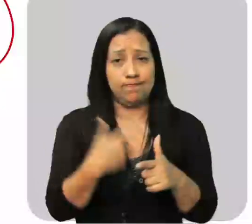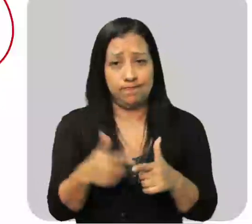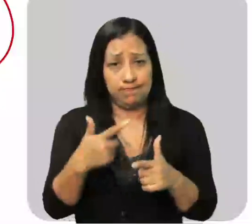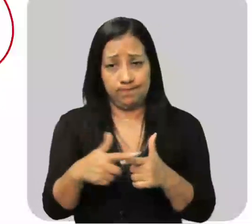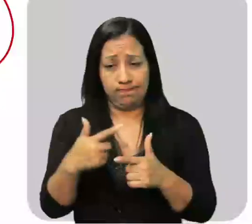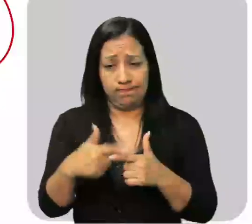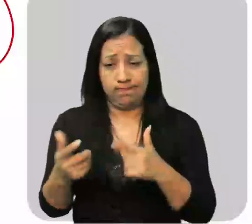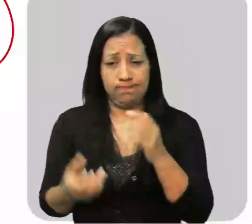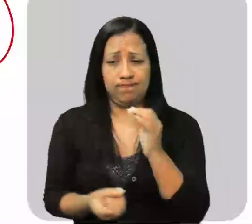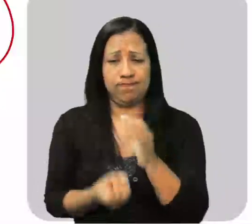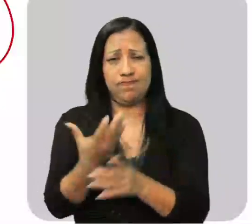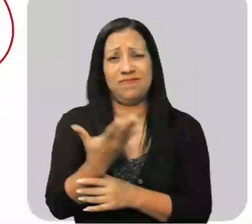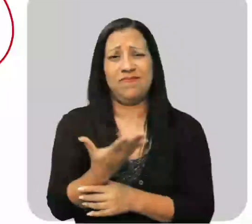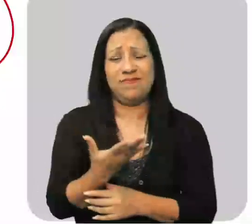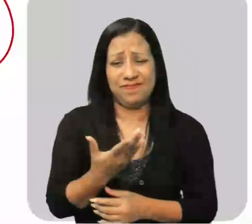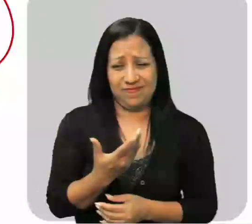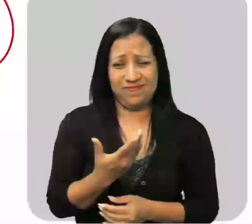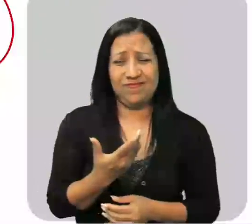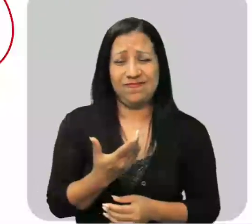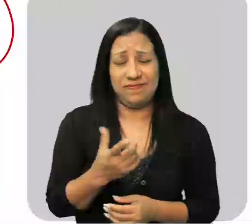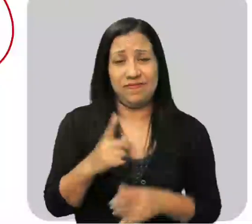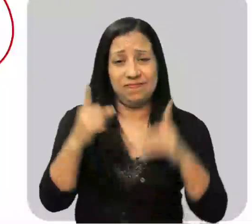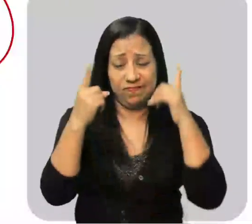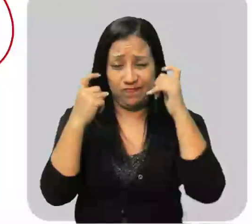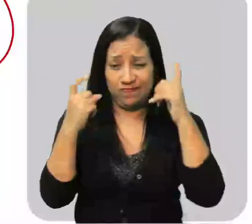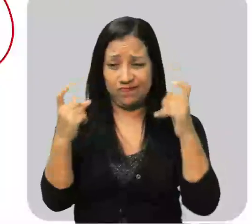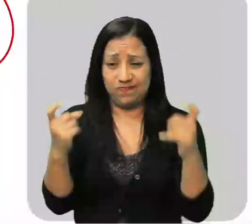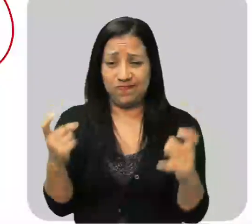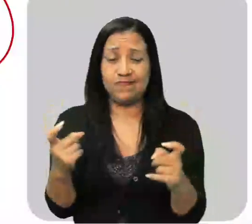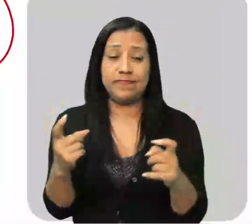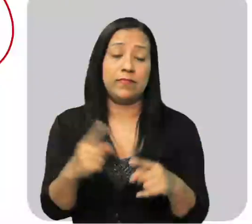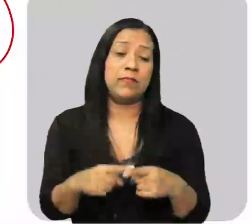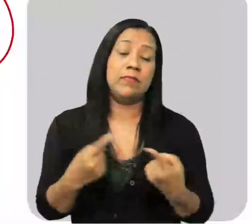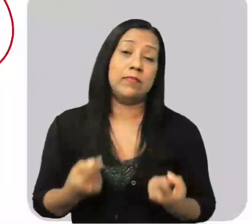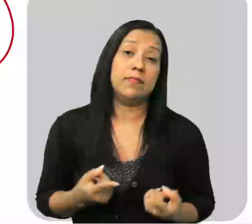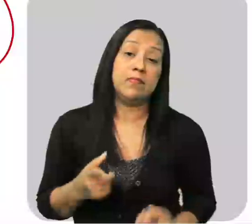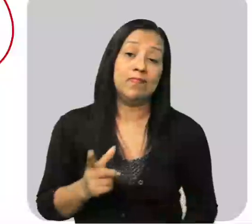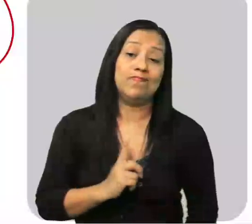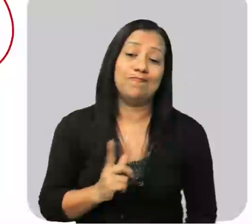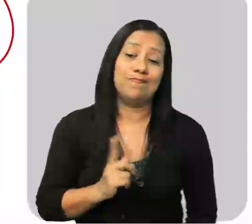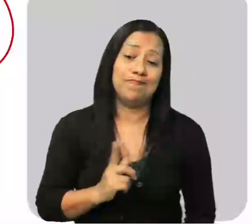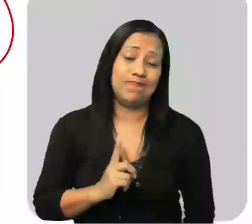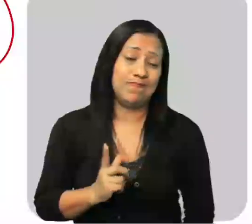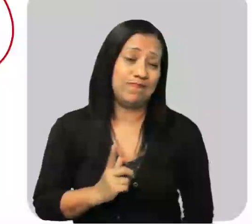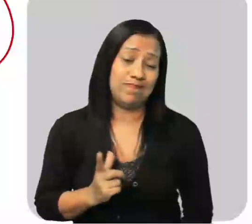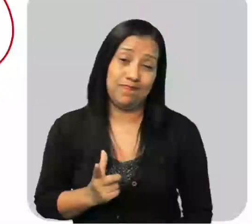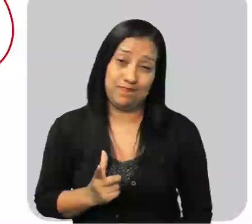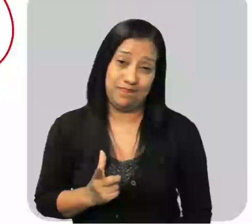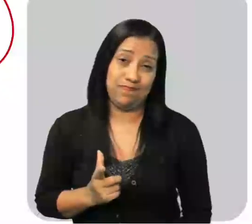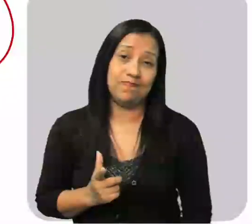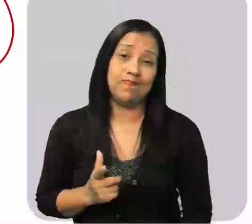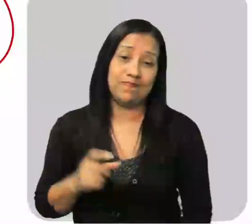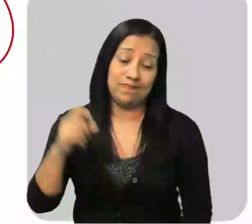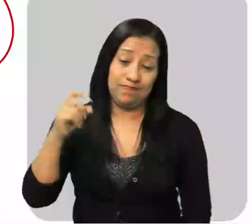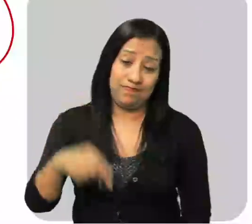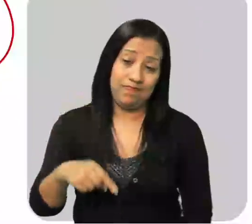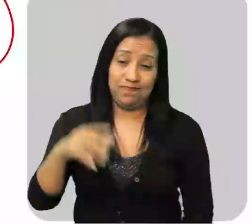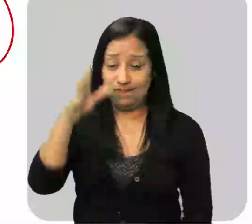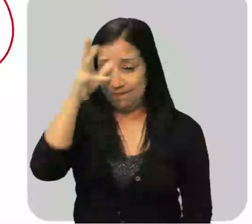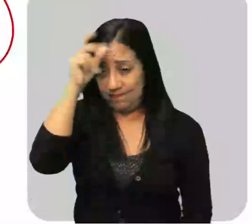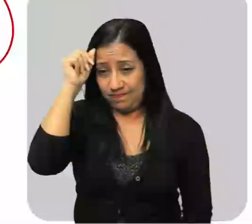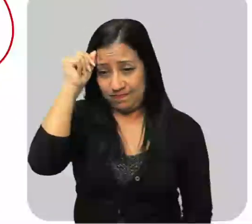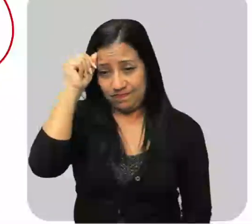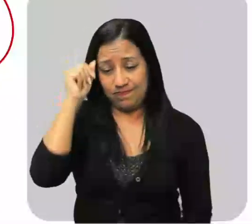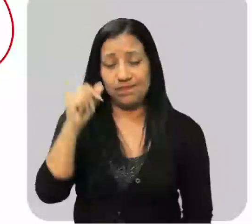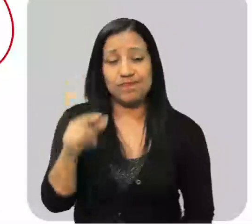Amazonas. Então, o narcotráfico é outro problema que gera muita violência, galera. E